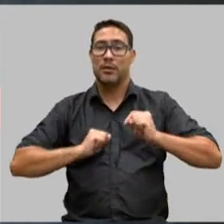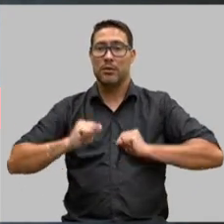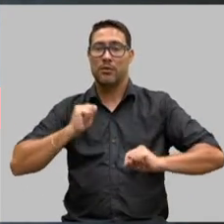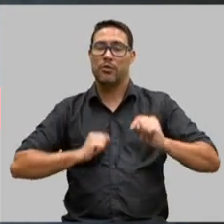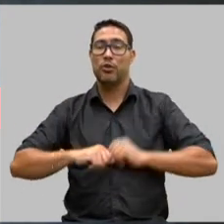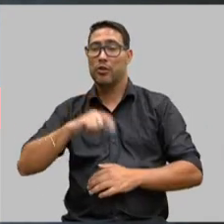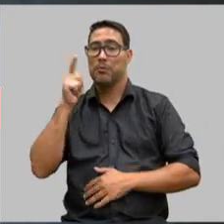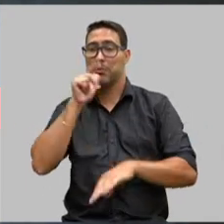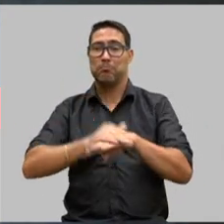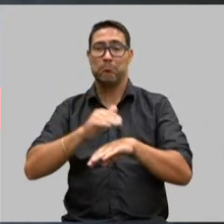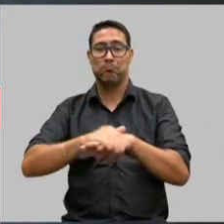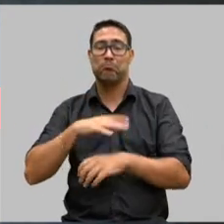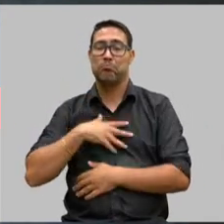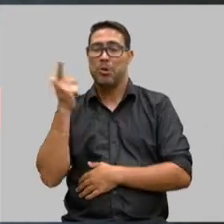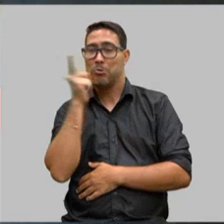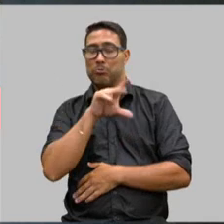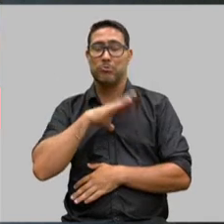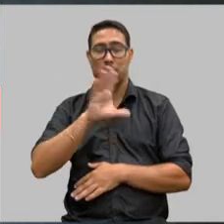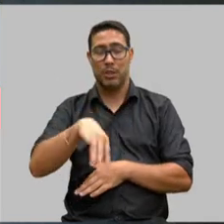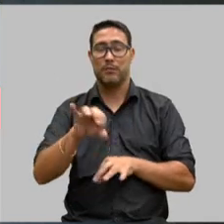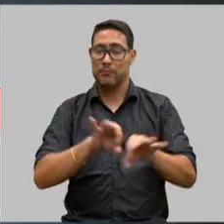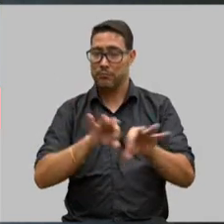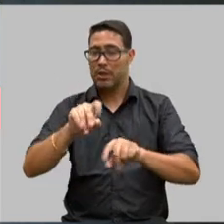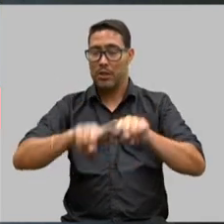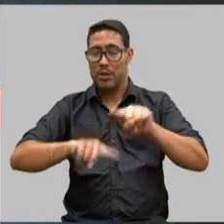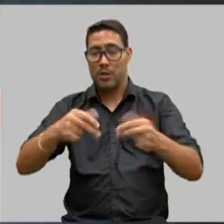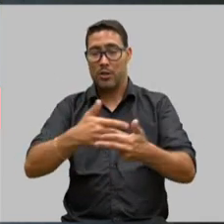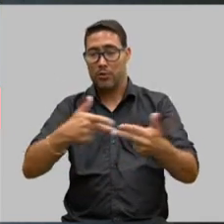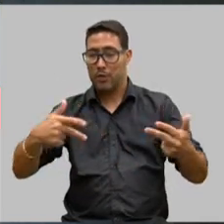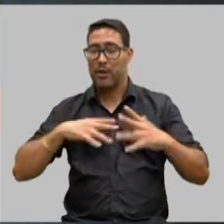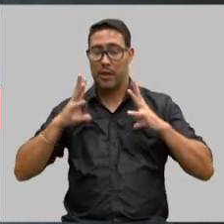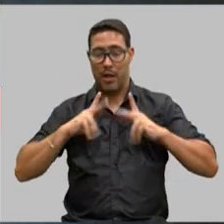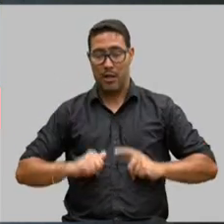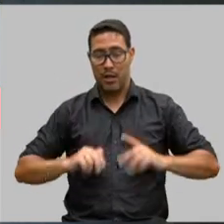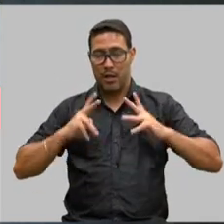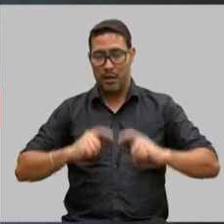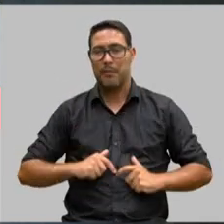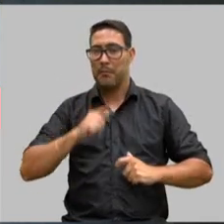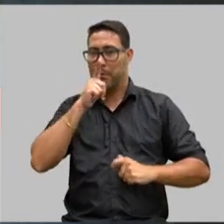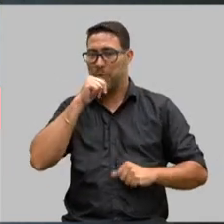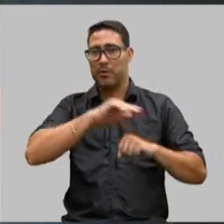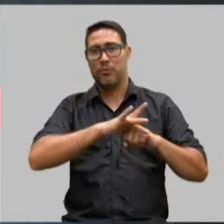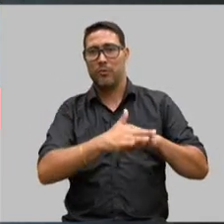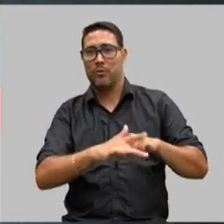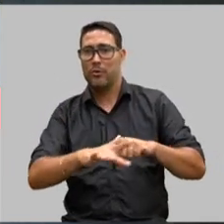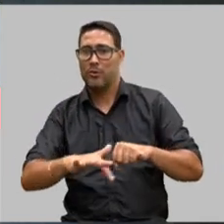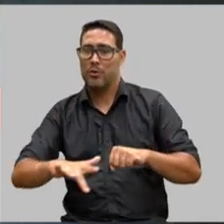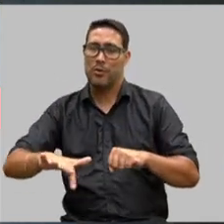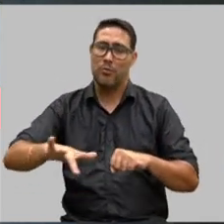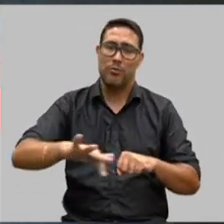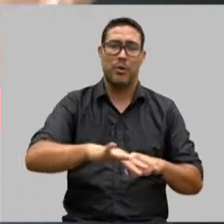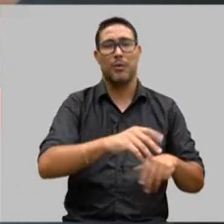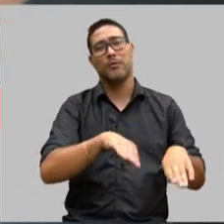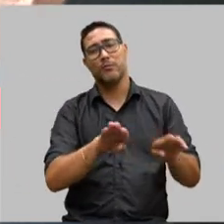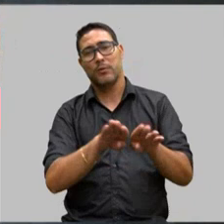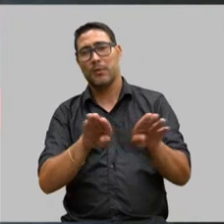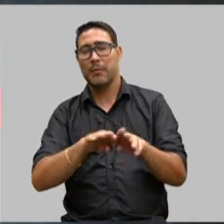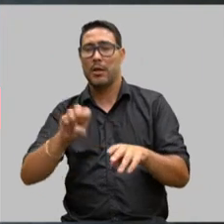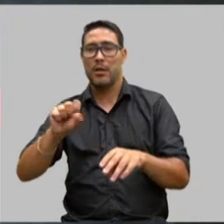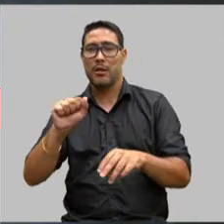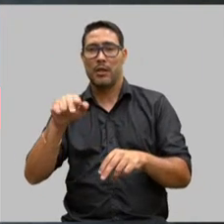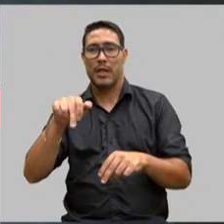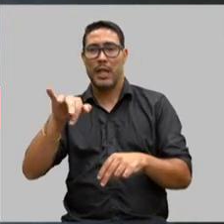executando esses recursos, recuperando nossos rios, aumentando o saneamento básico do Estado. O doutor falou muito